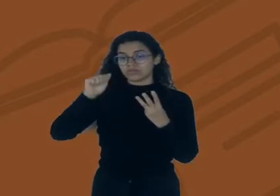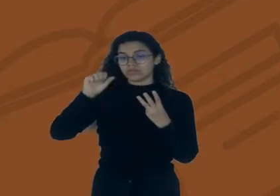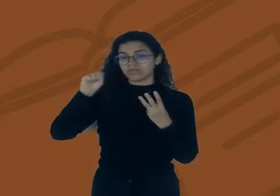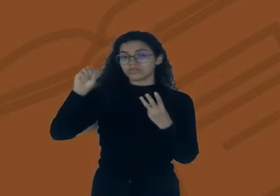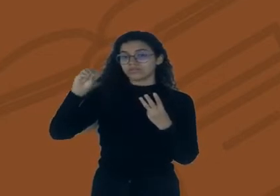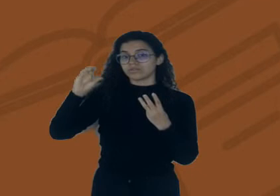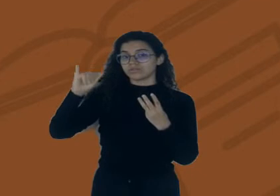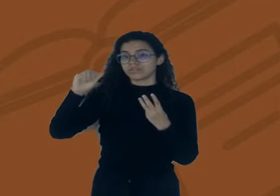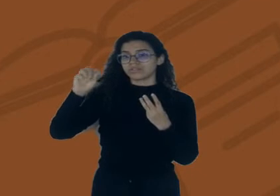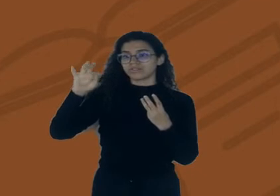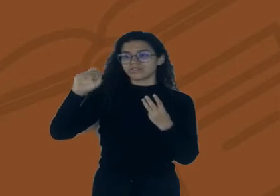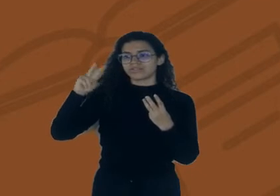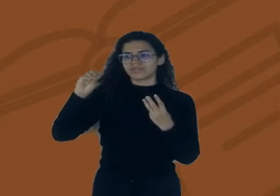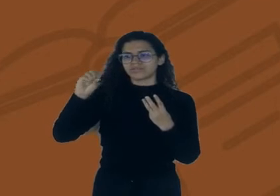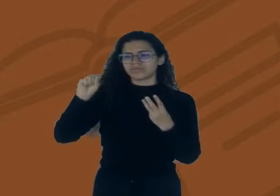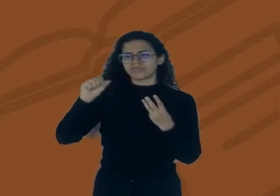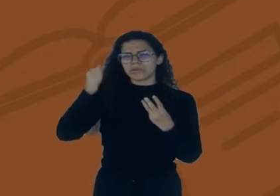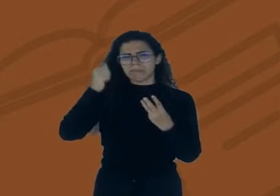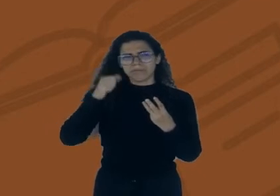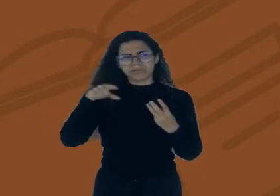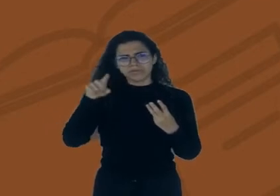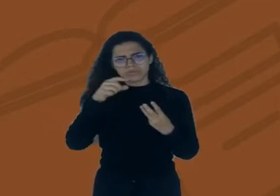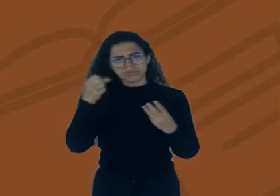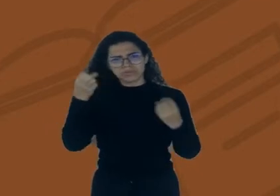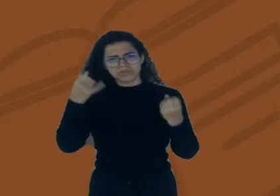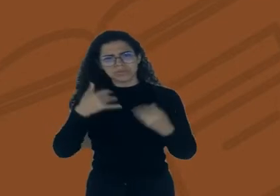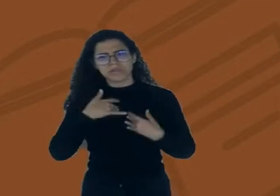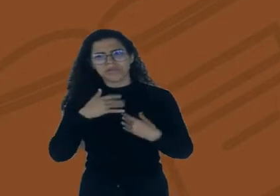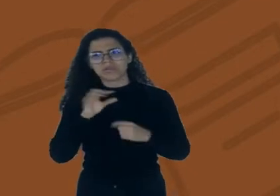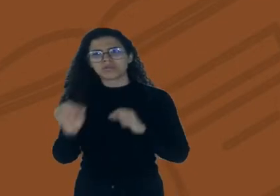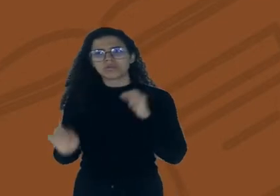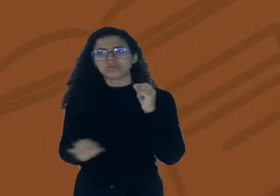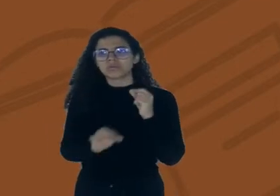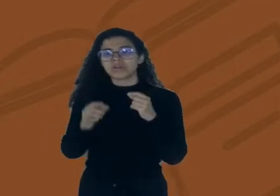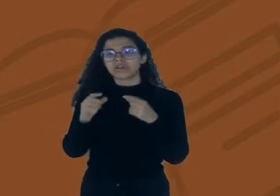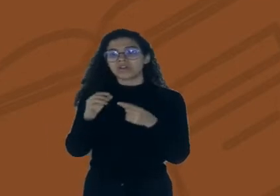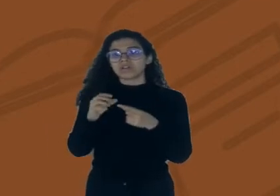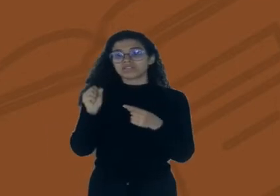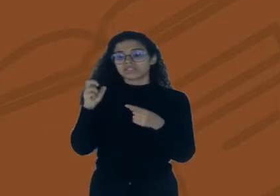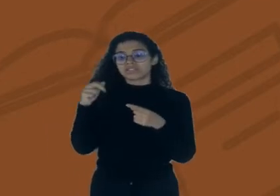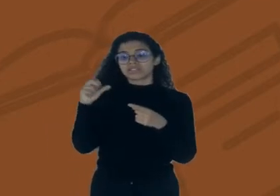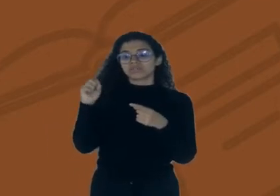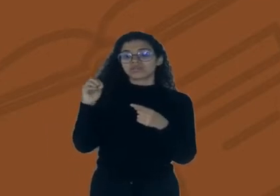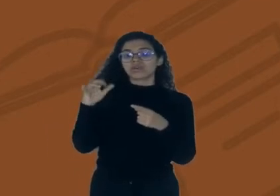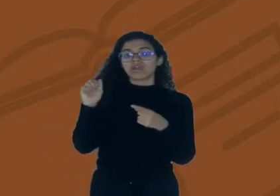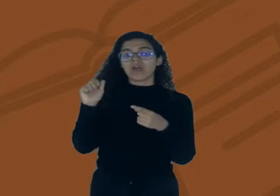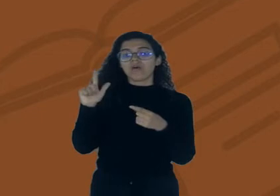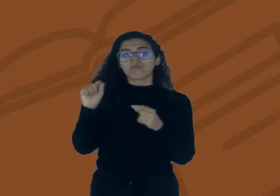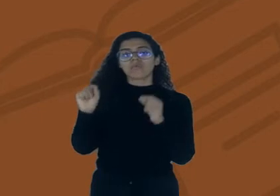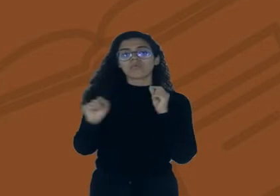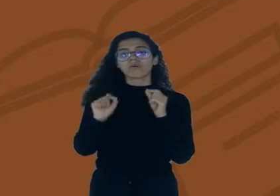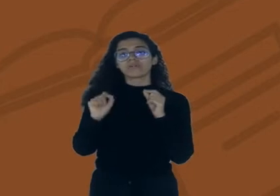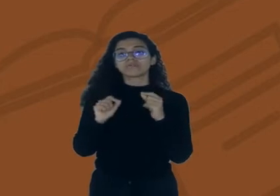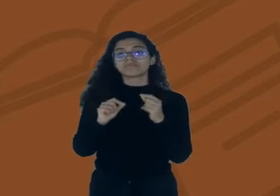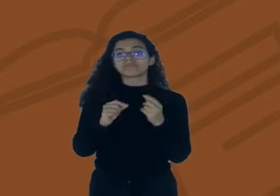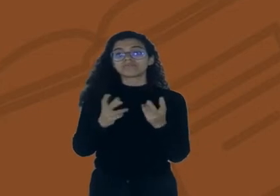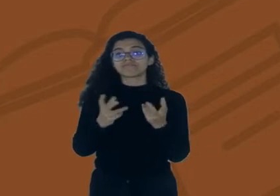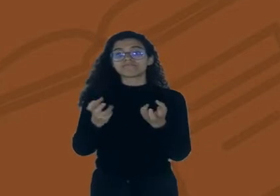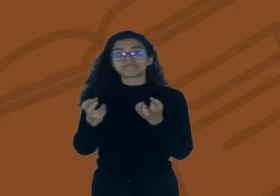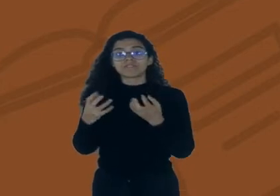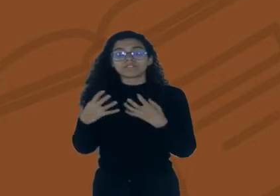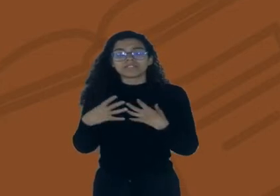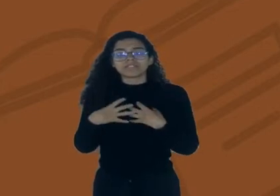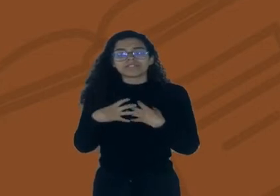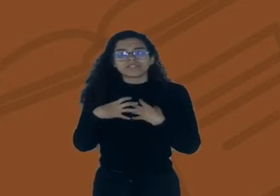associativos. Professor, explica para nós o que são neurônios sensoriais. O próprio nome já diz. Eles captam essas